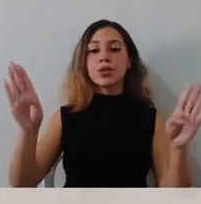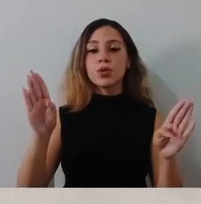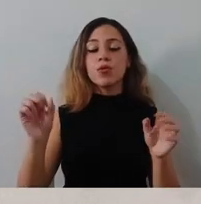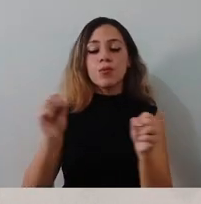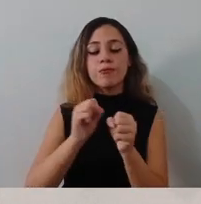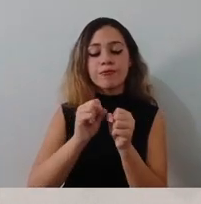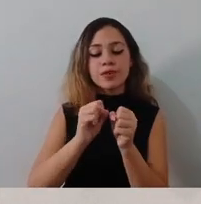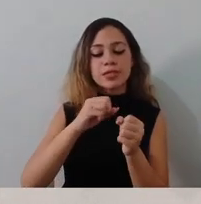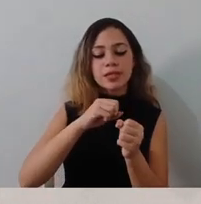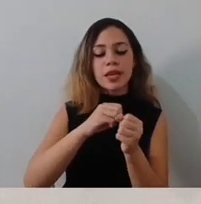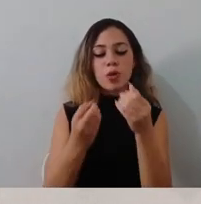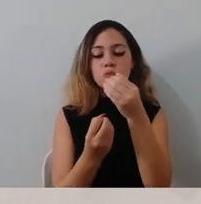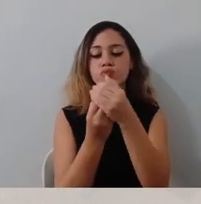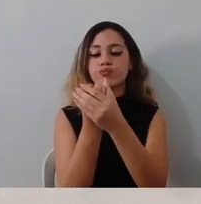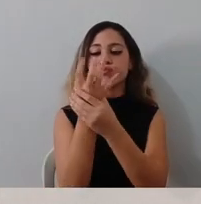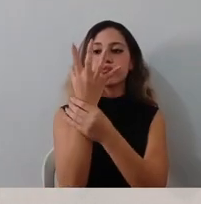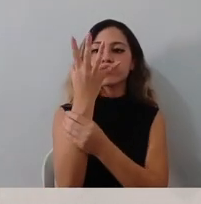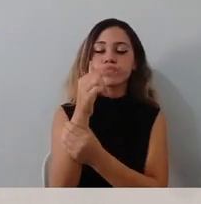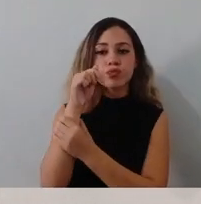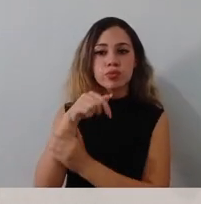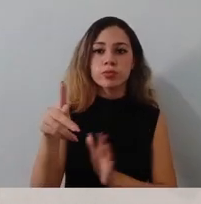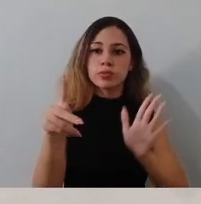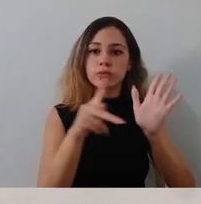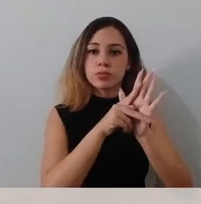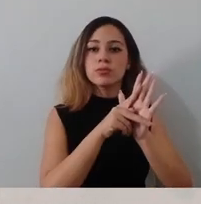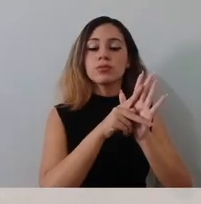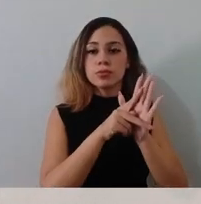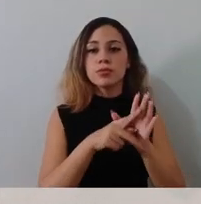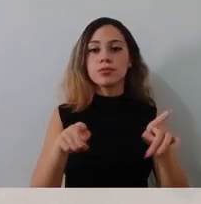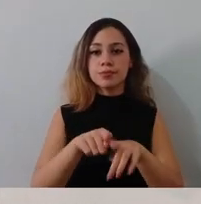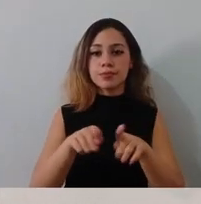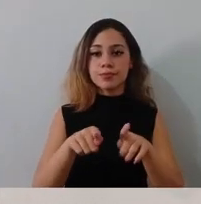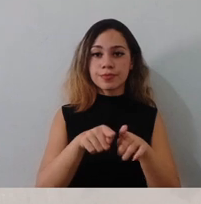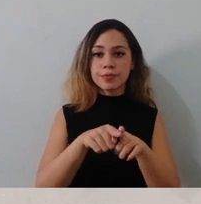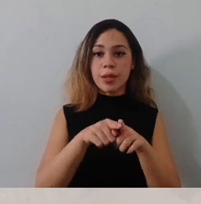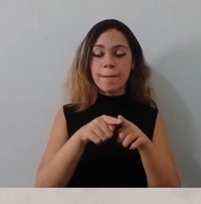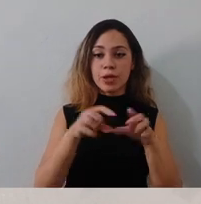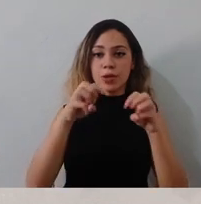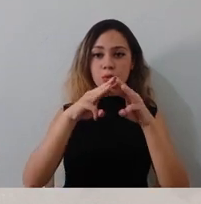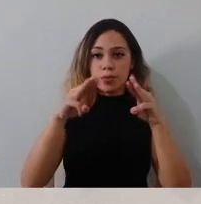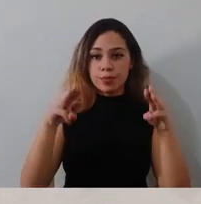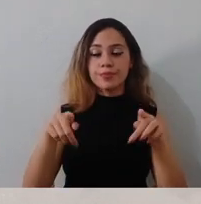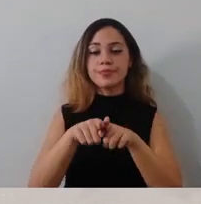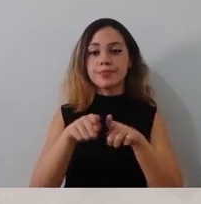para desenvolver este projeto, né, do Sejusc